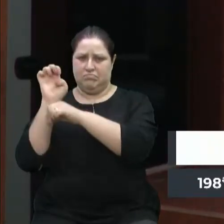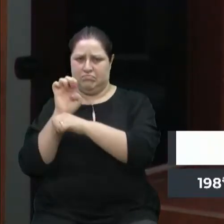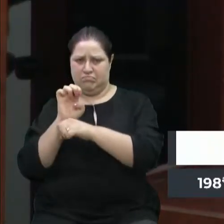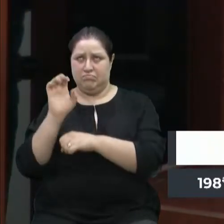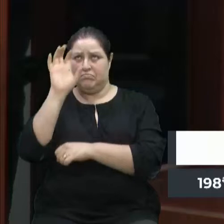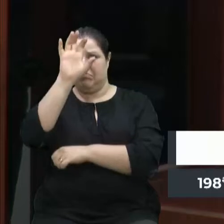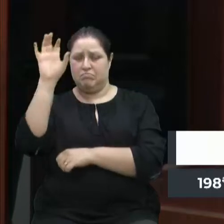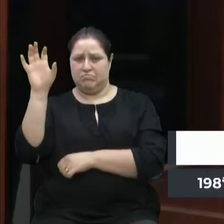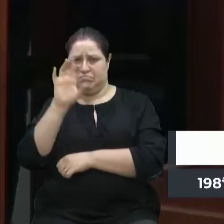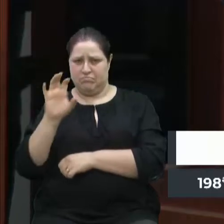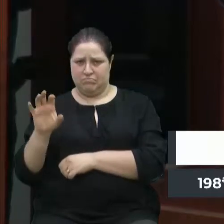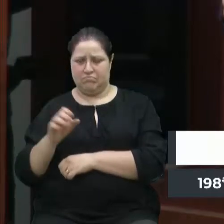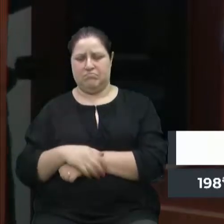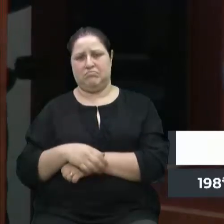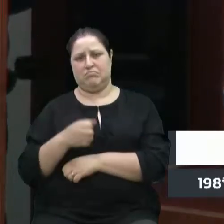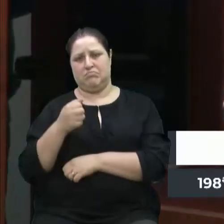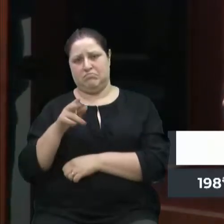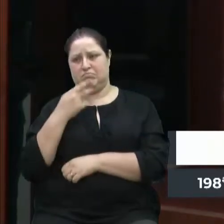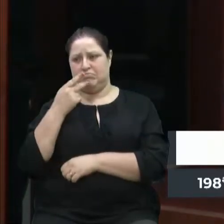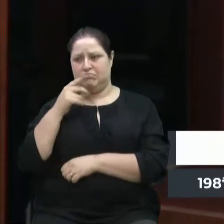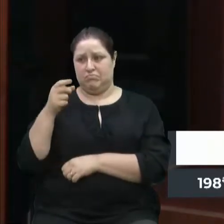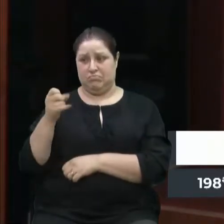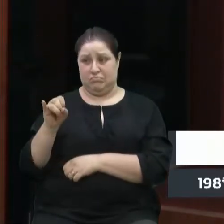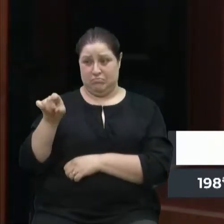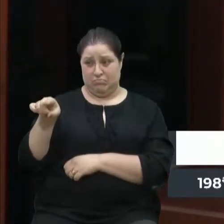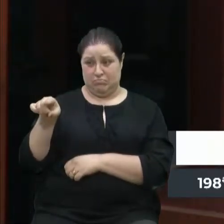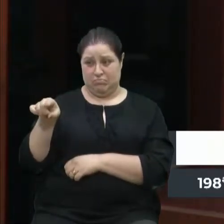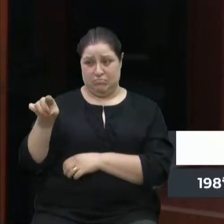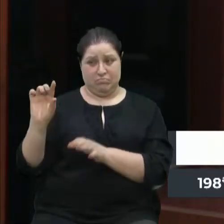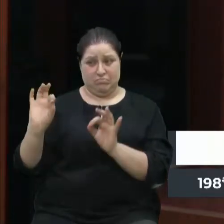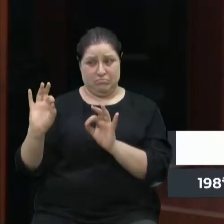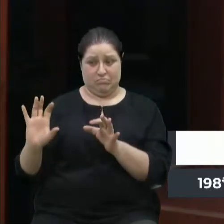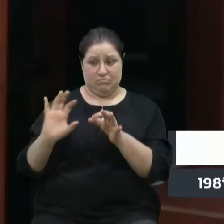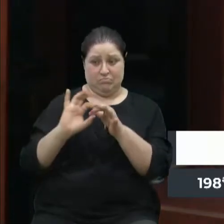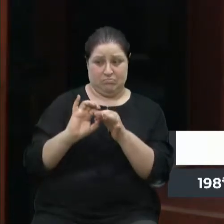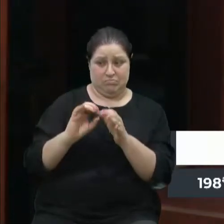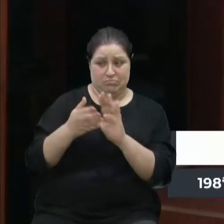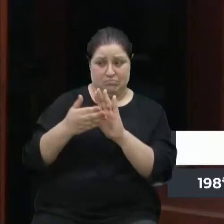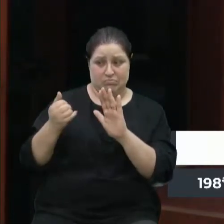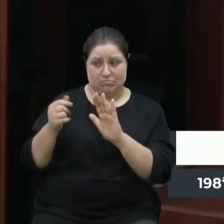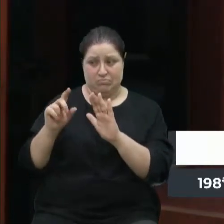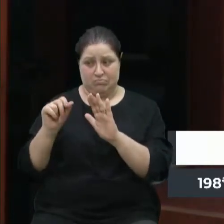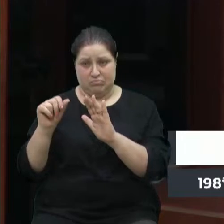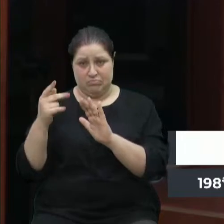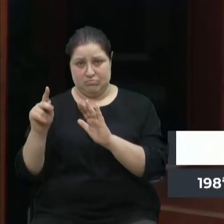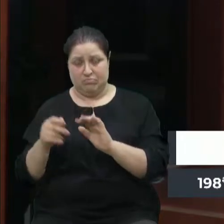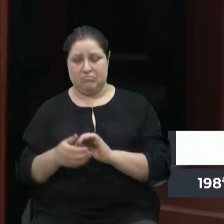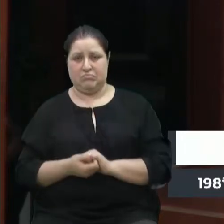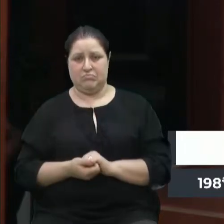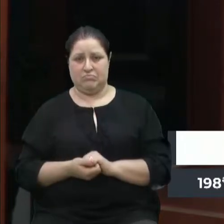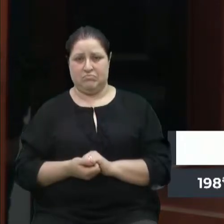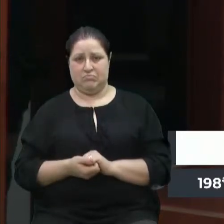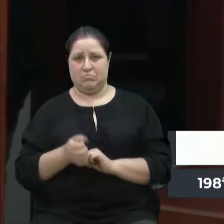serve para dizer, se tu não coligar com tal, eu retiro o recurso, serve para